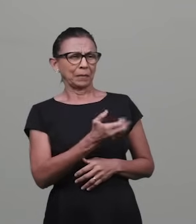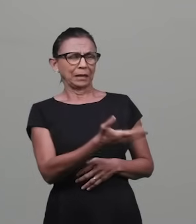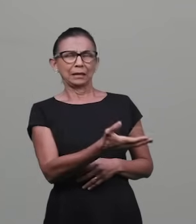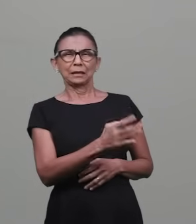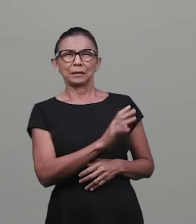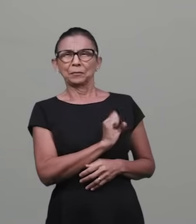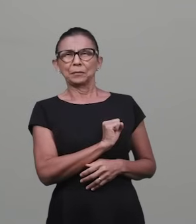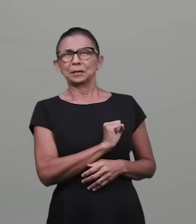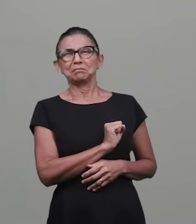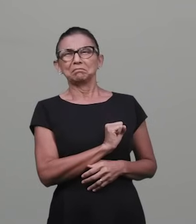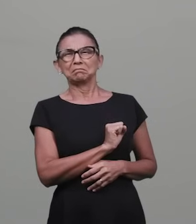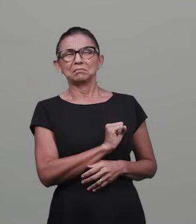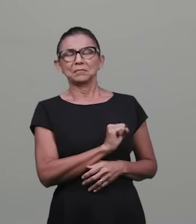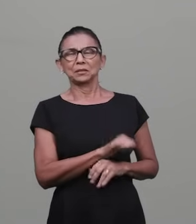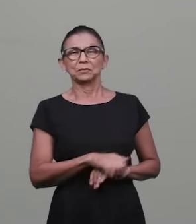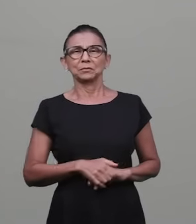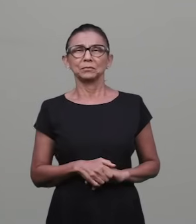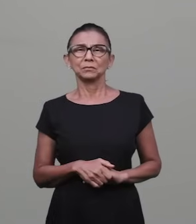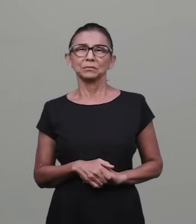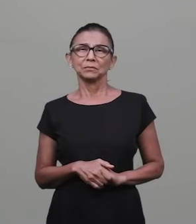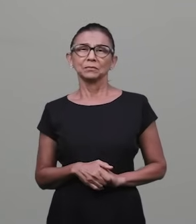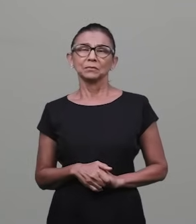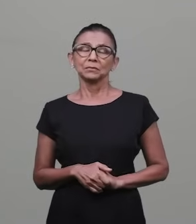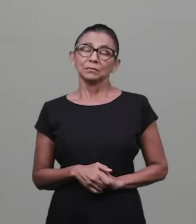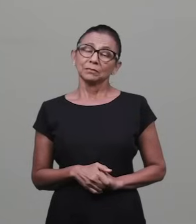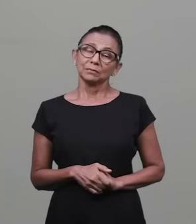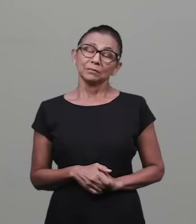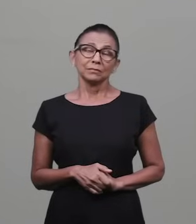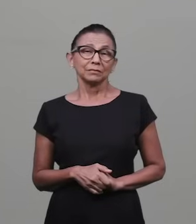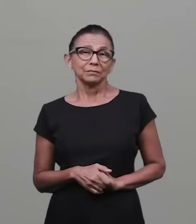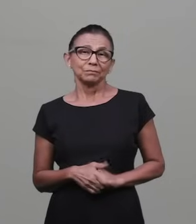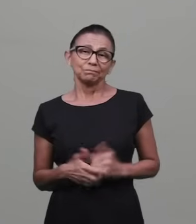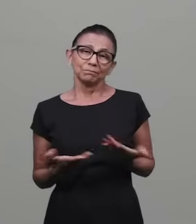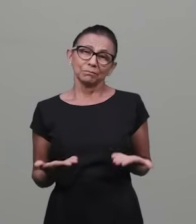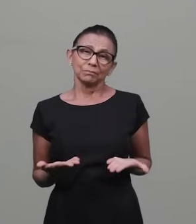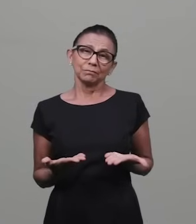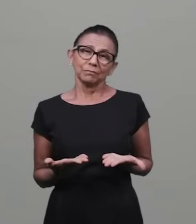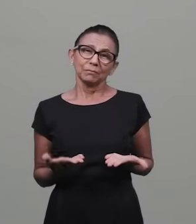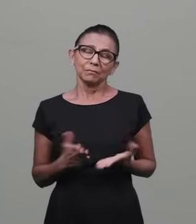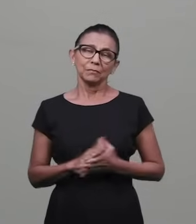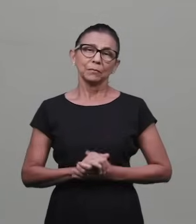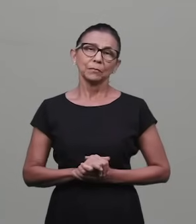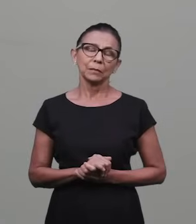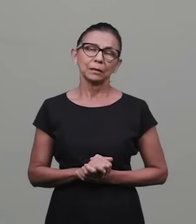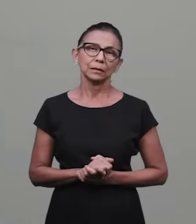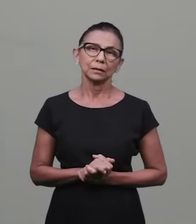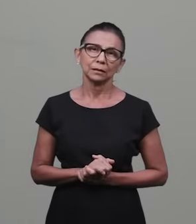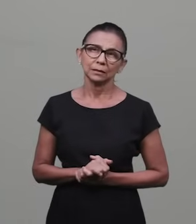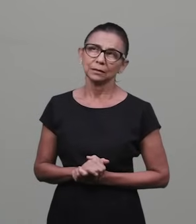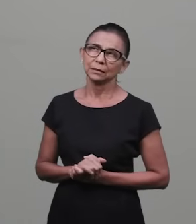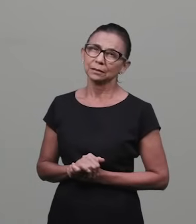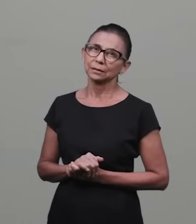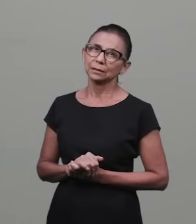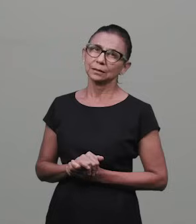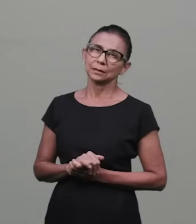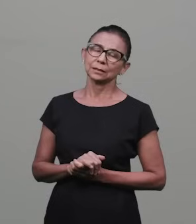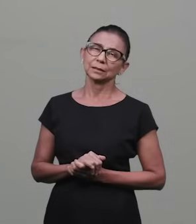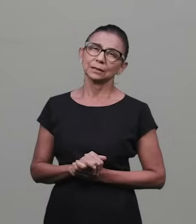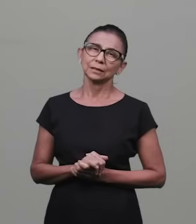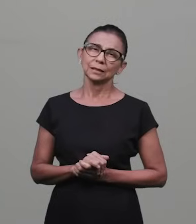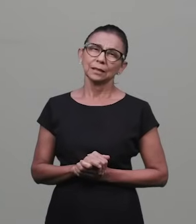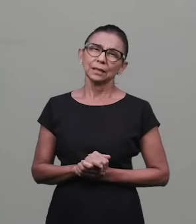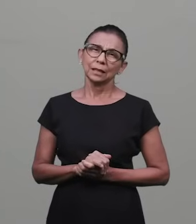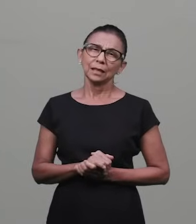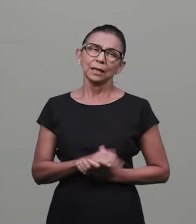mas ela até suspeitava que era um pouco assim, até um pouco de orgulho dele, mas ela dava assim,